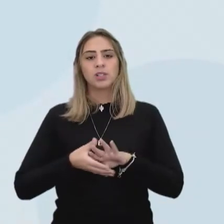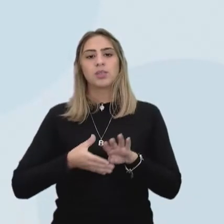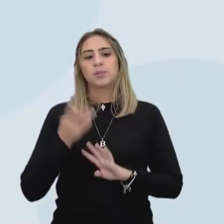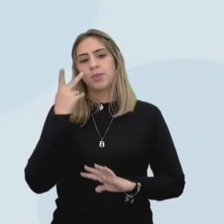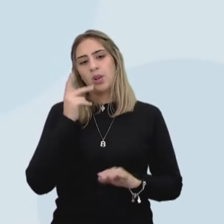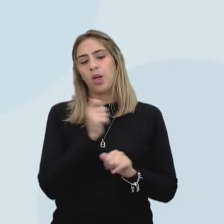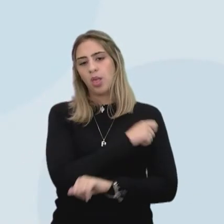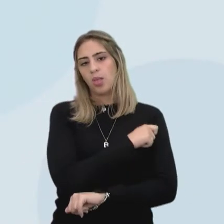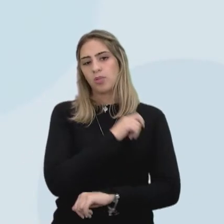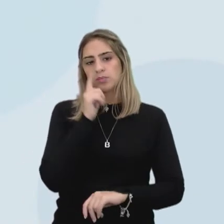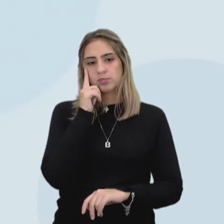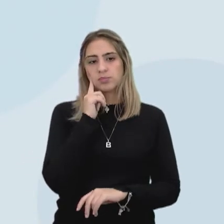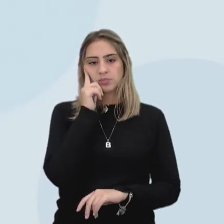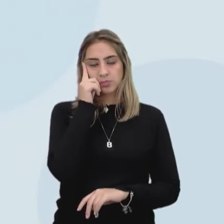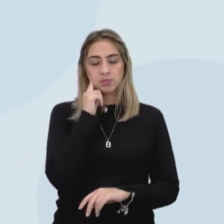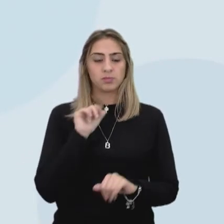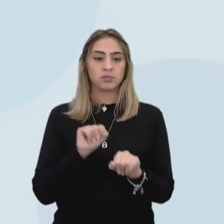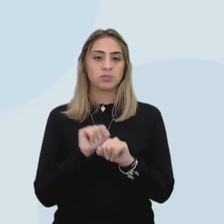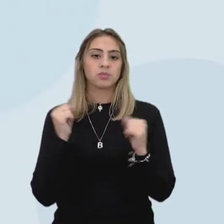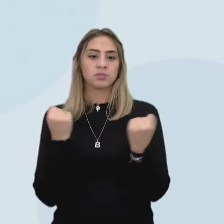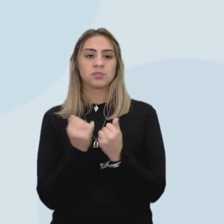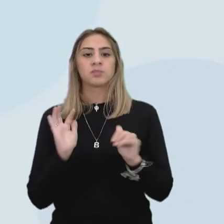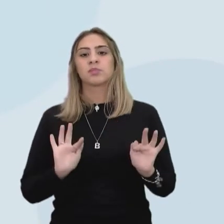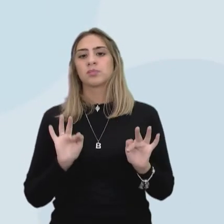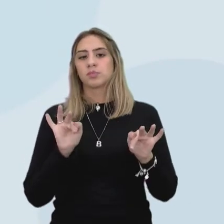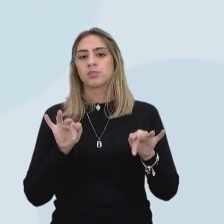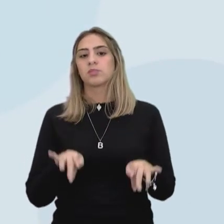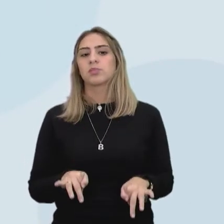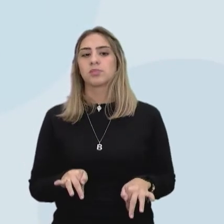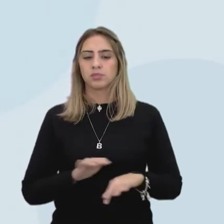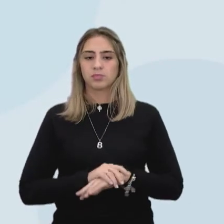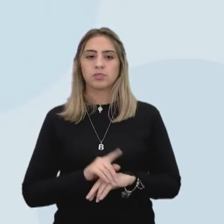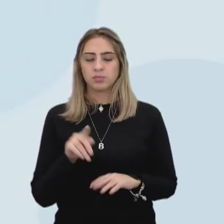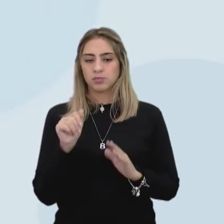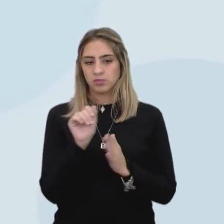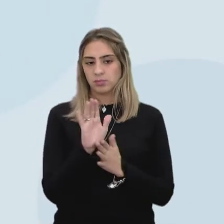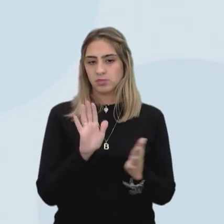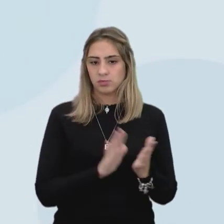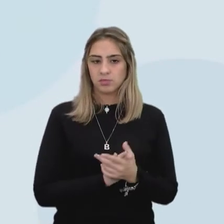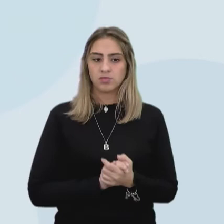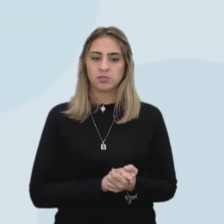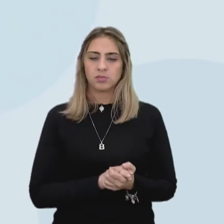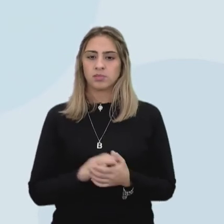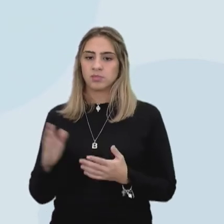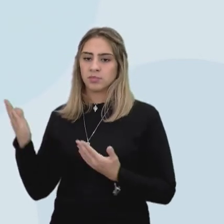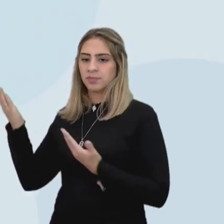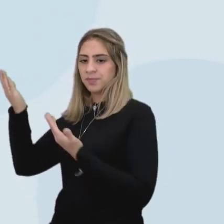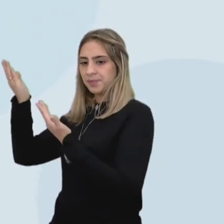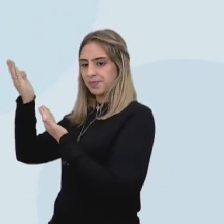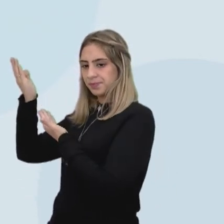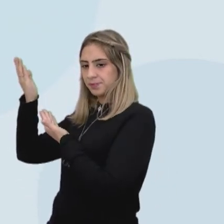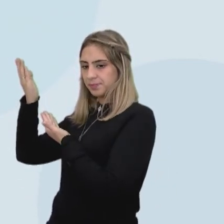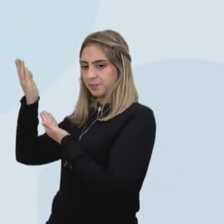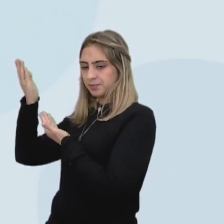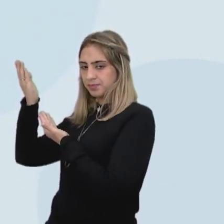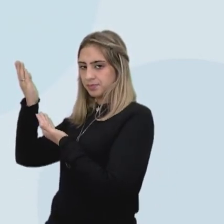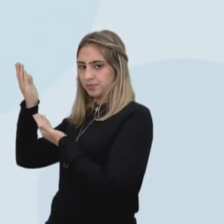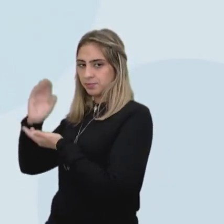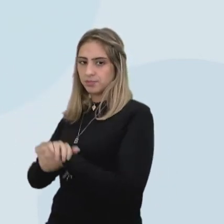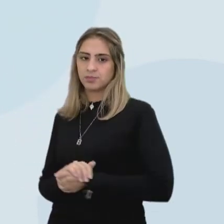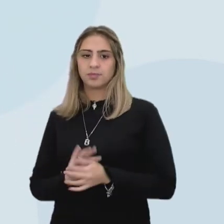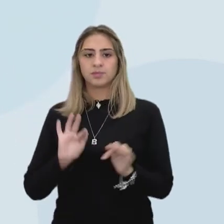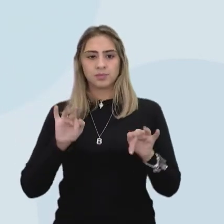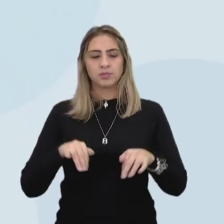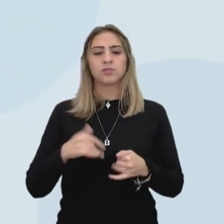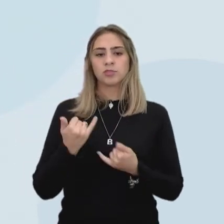aluno. Vamos lá, sistematização, ó, finalização desta atividade aí com uma sistematização. Ó. Ao final do